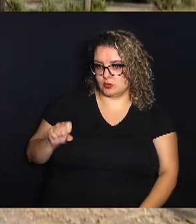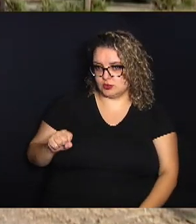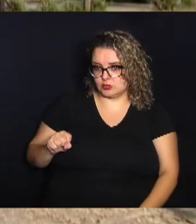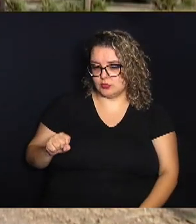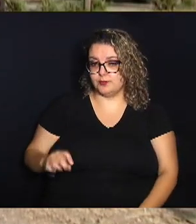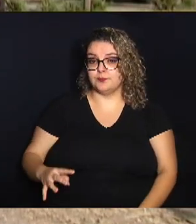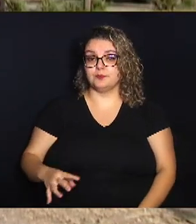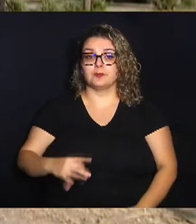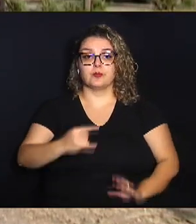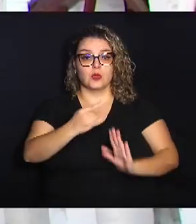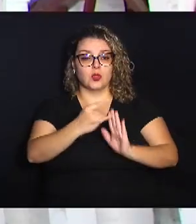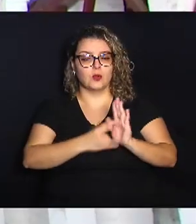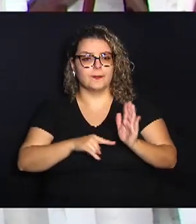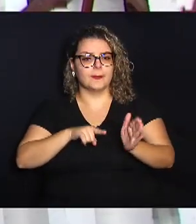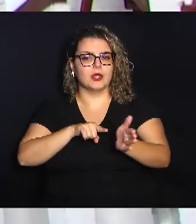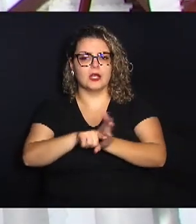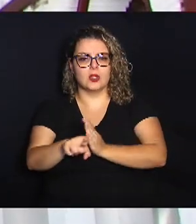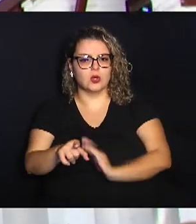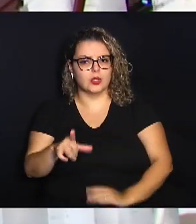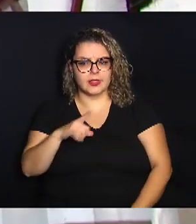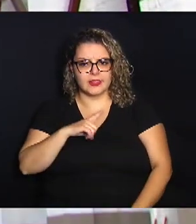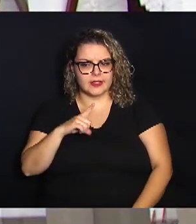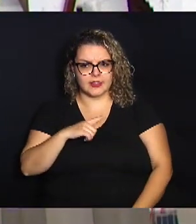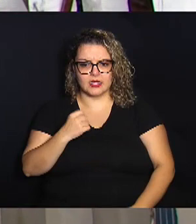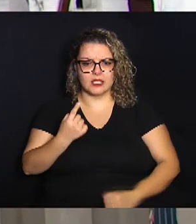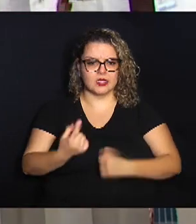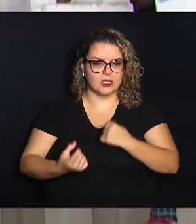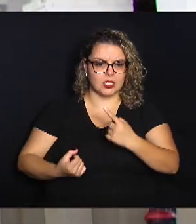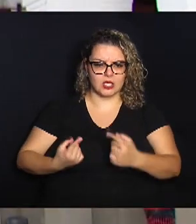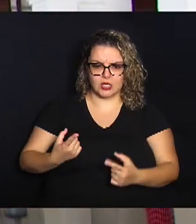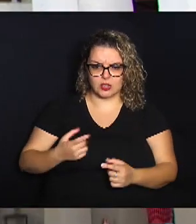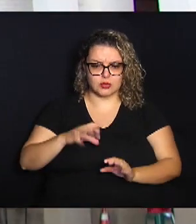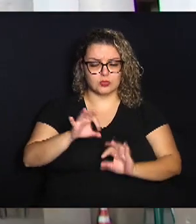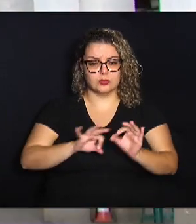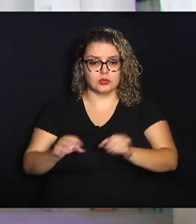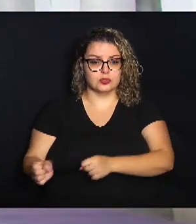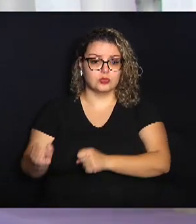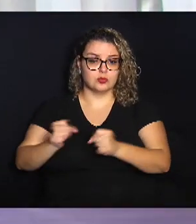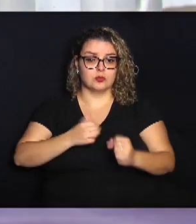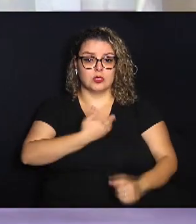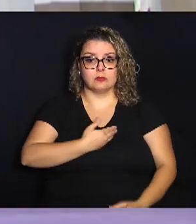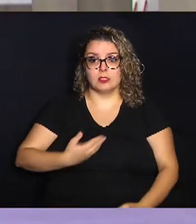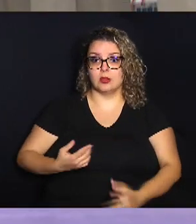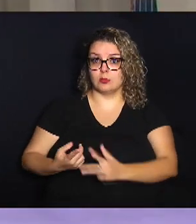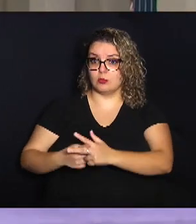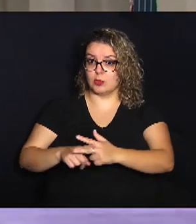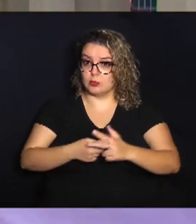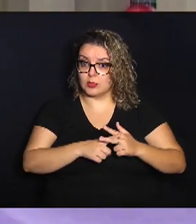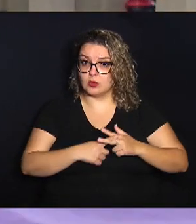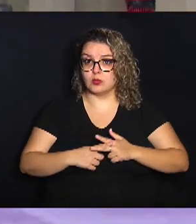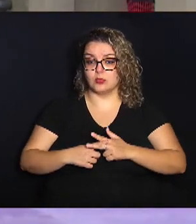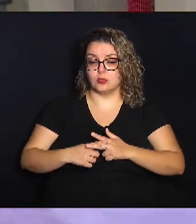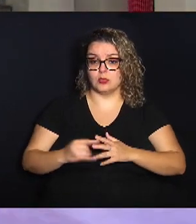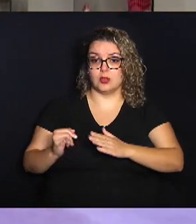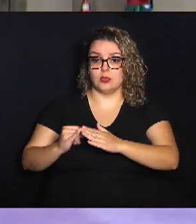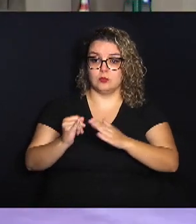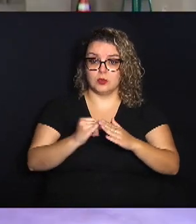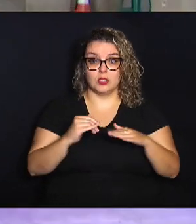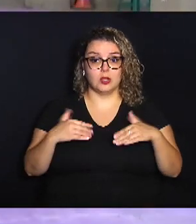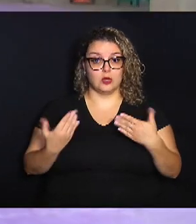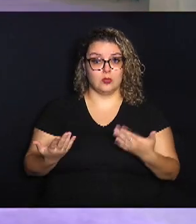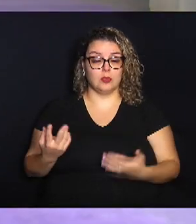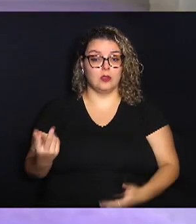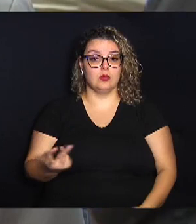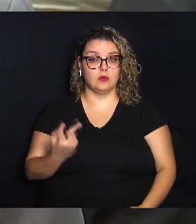o parlamentar questiona se existe algum projeto do poder público para restaurar o imóvel e qual o valor